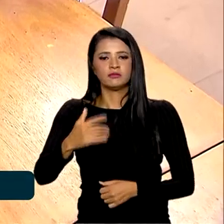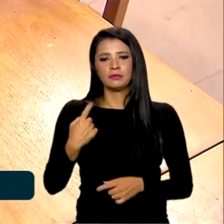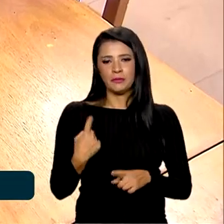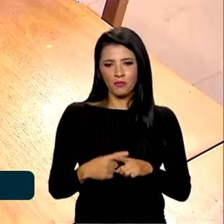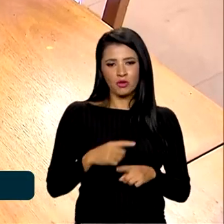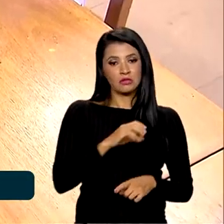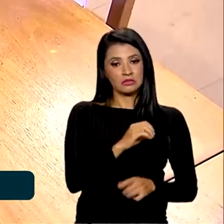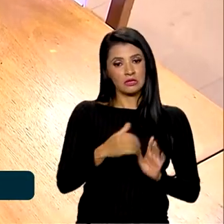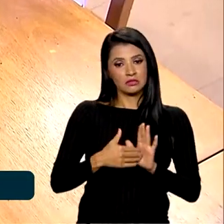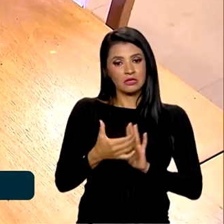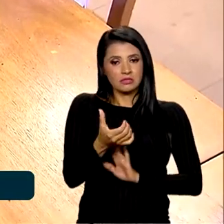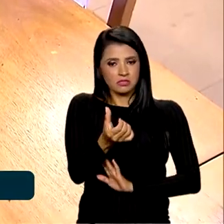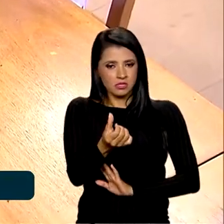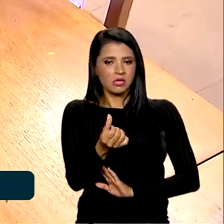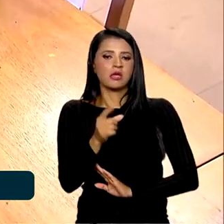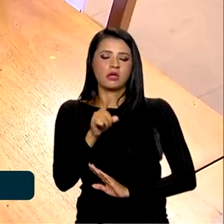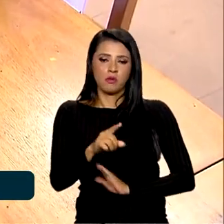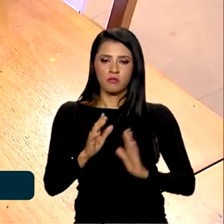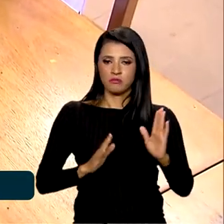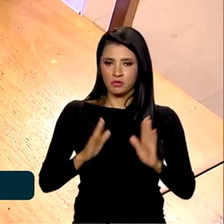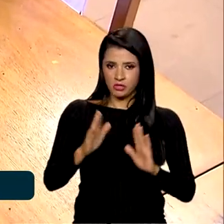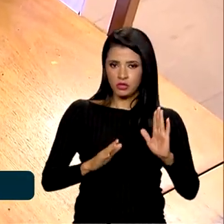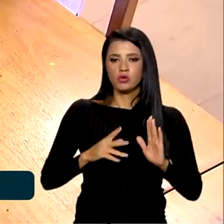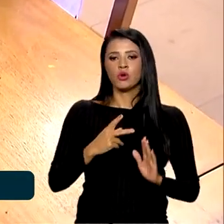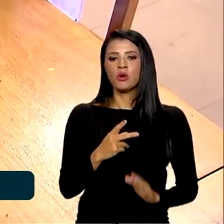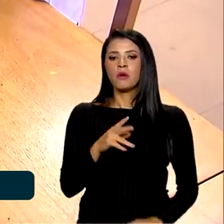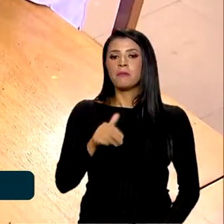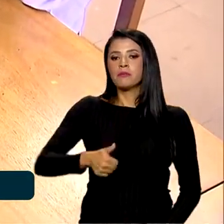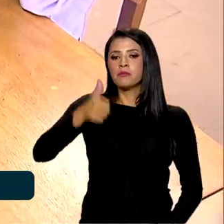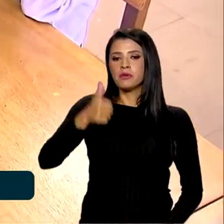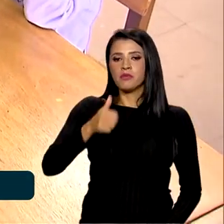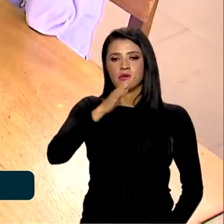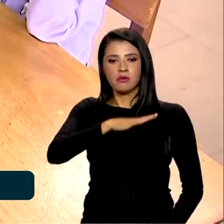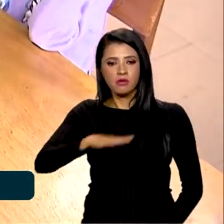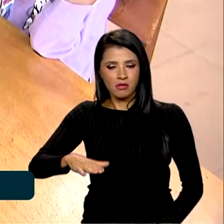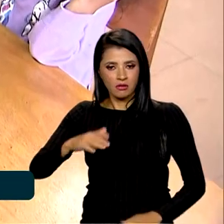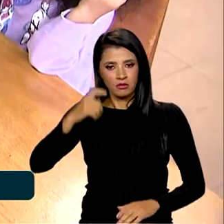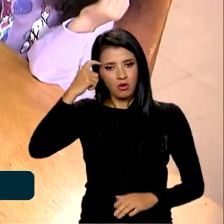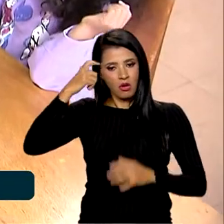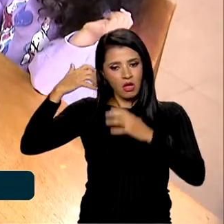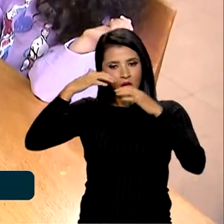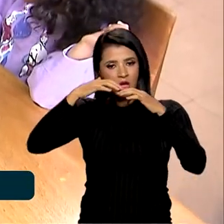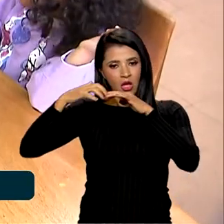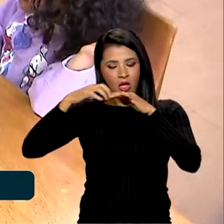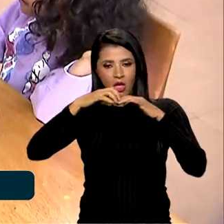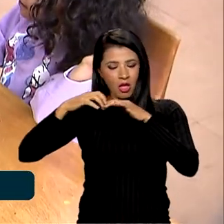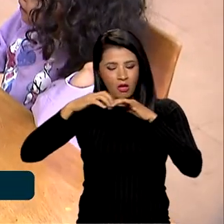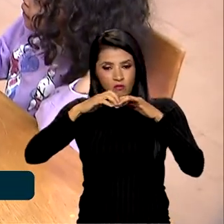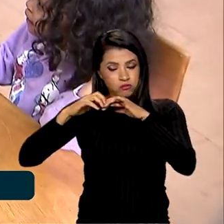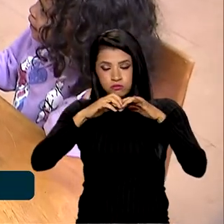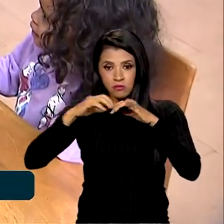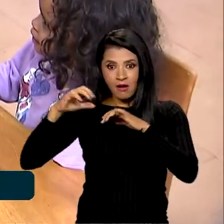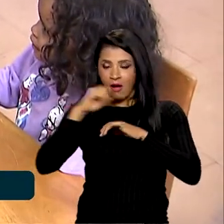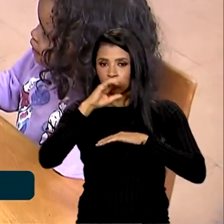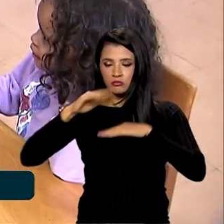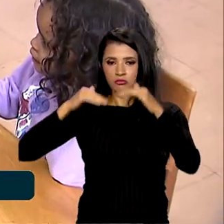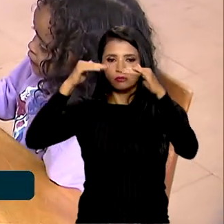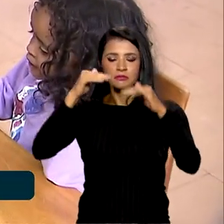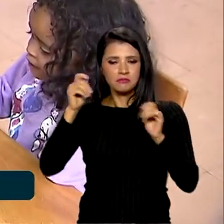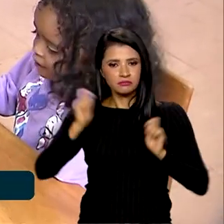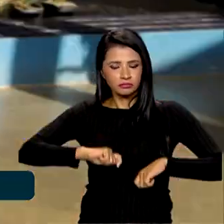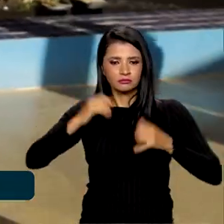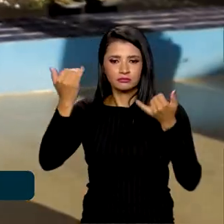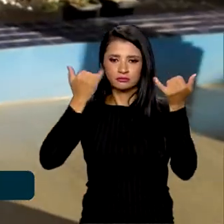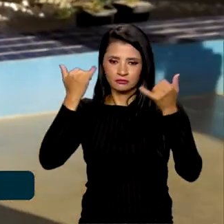0 e 6 anos período conhecido como o primeiro infância o cérebro se desenvolve rapidamente e se torna capaz de receber